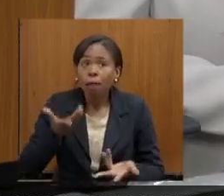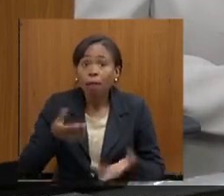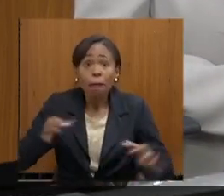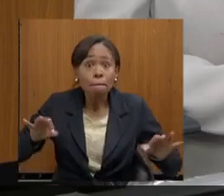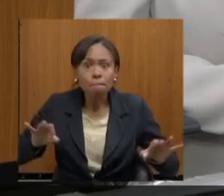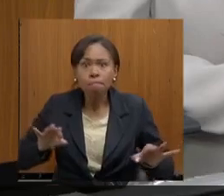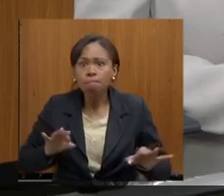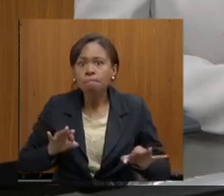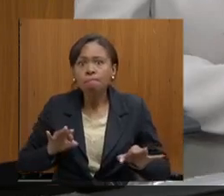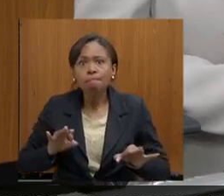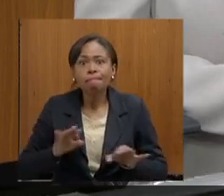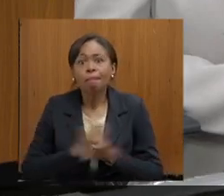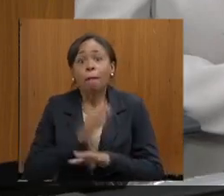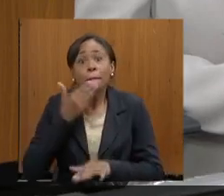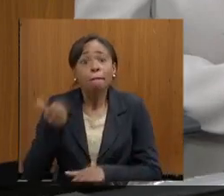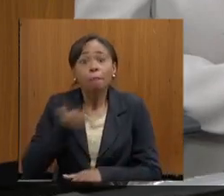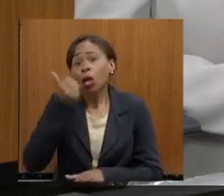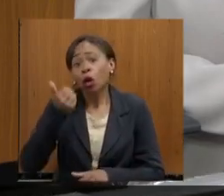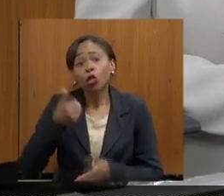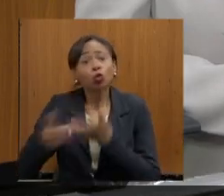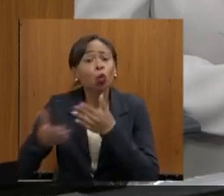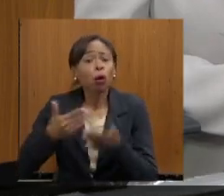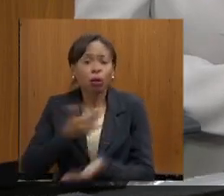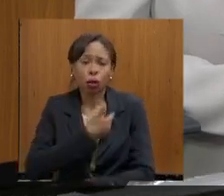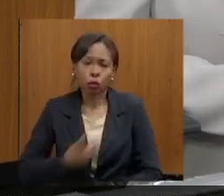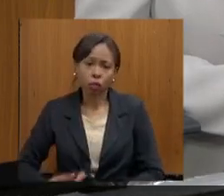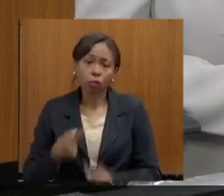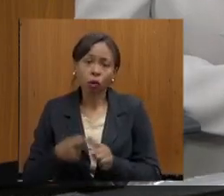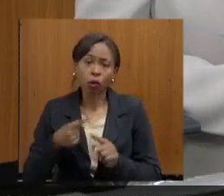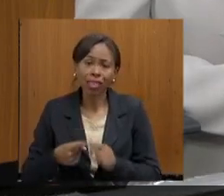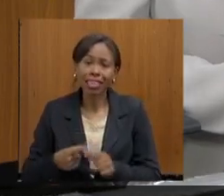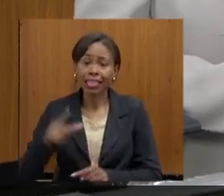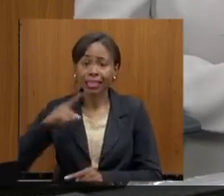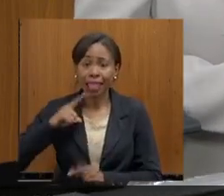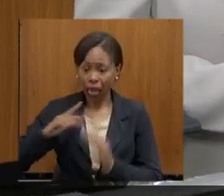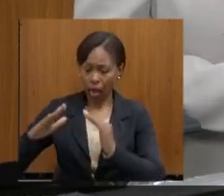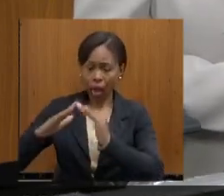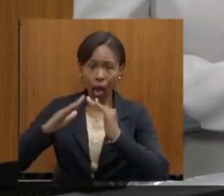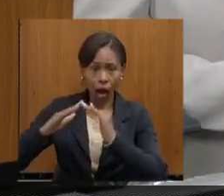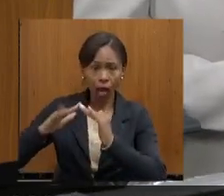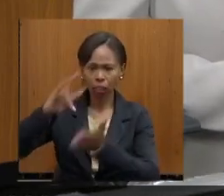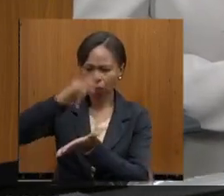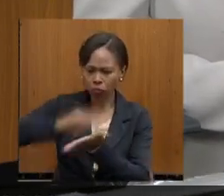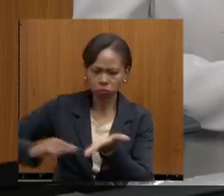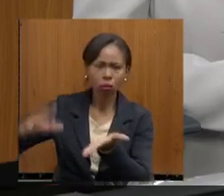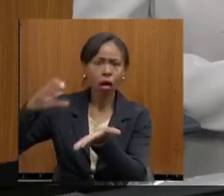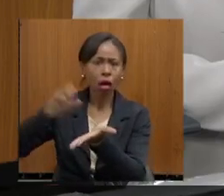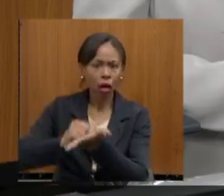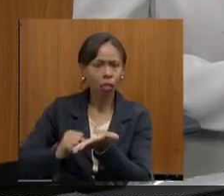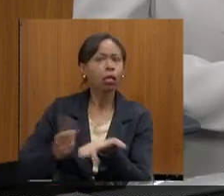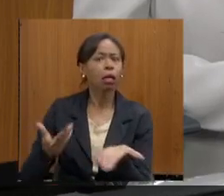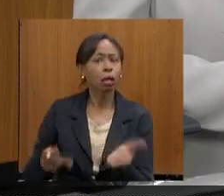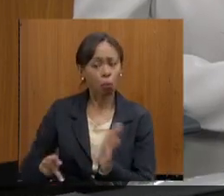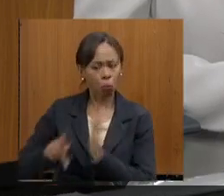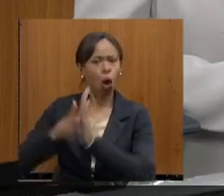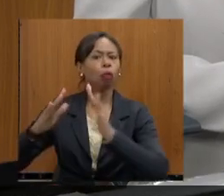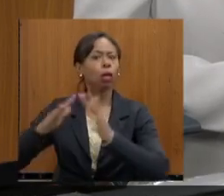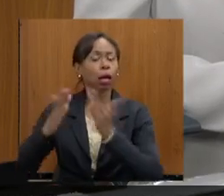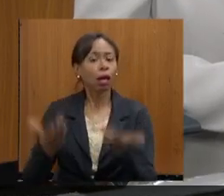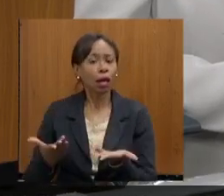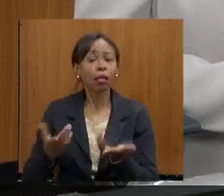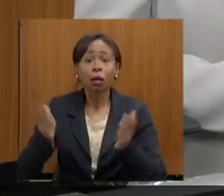qualquer governo porque era a dignidade da propriedade o território fica apto a receber investimentos